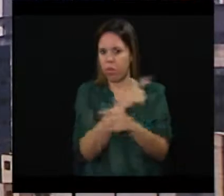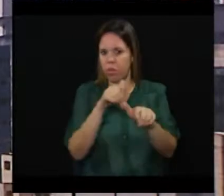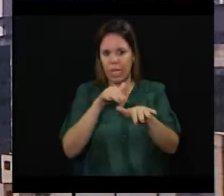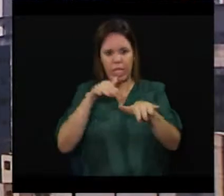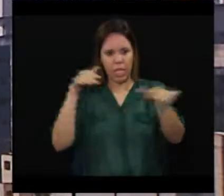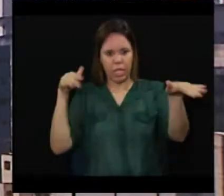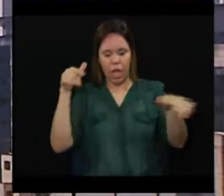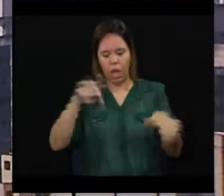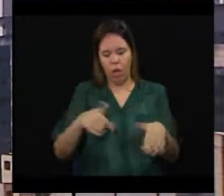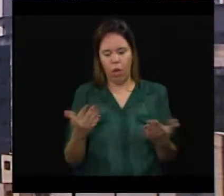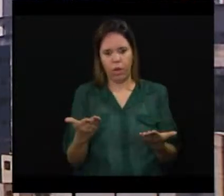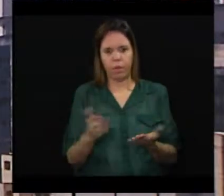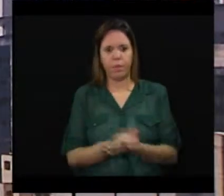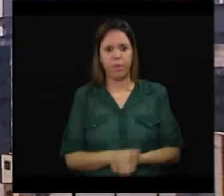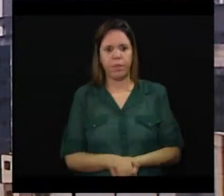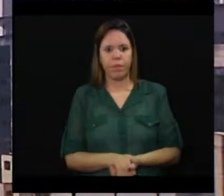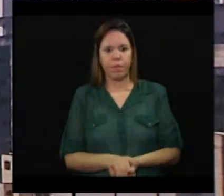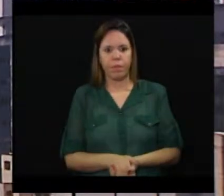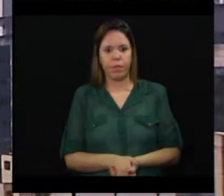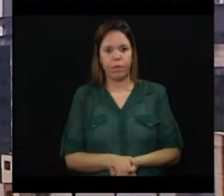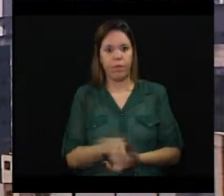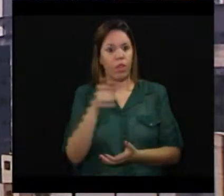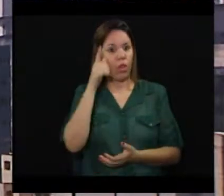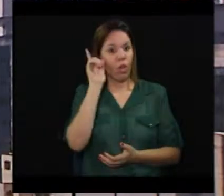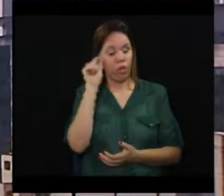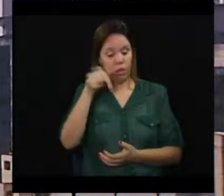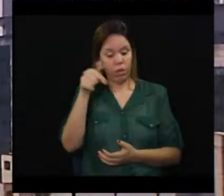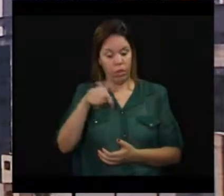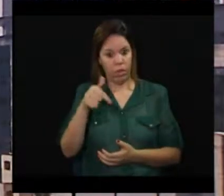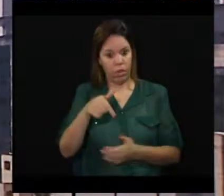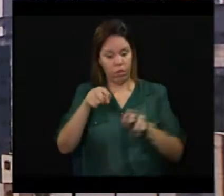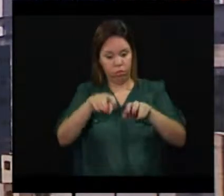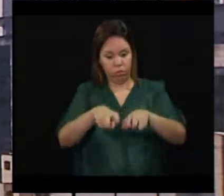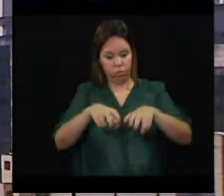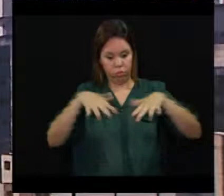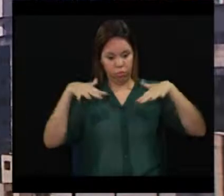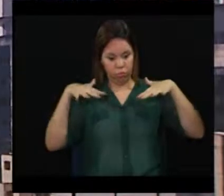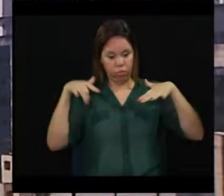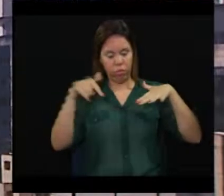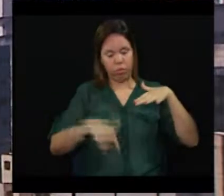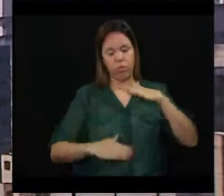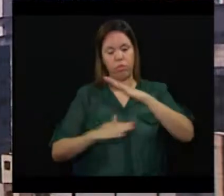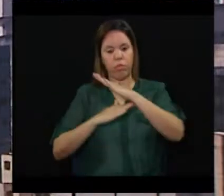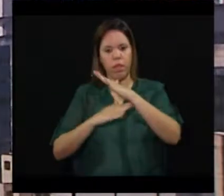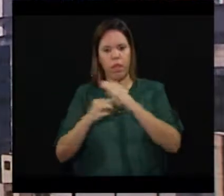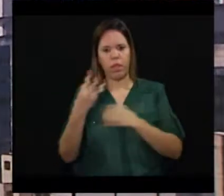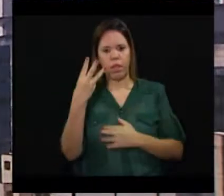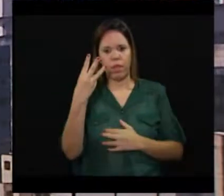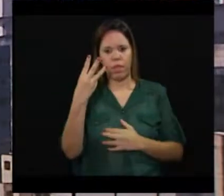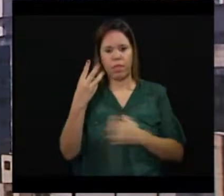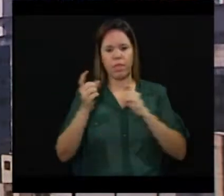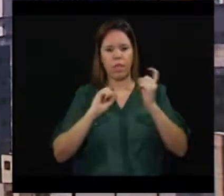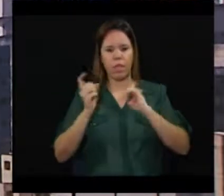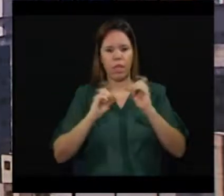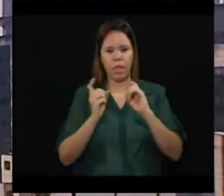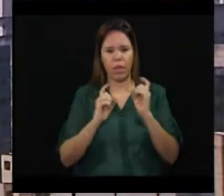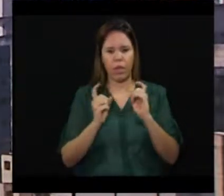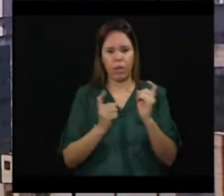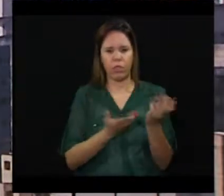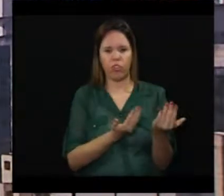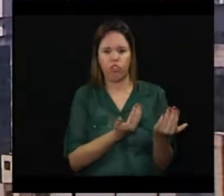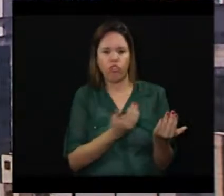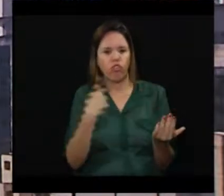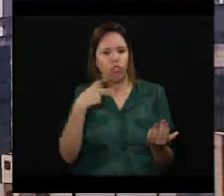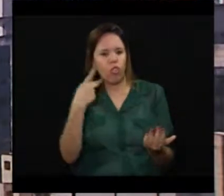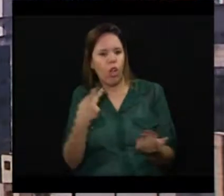trânsito, pelo menos agora. Ontem aqui no plenário da Câmara aconteceu a terceira reunião do Parlamento Jovem.